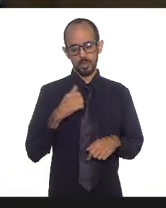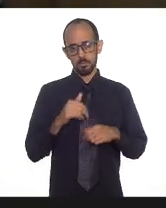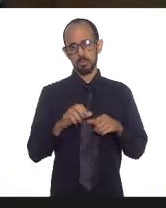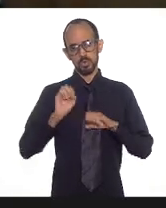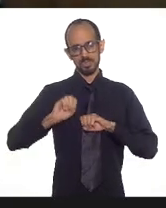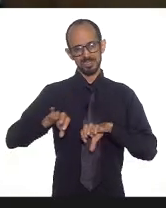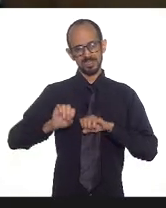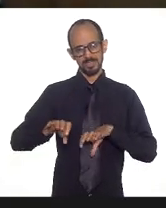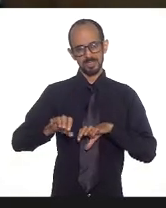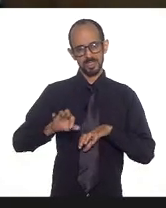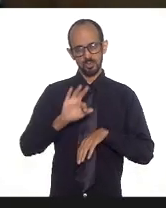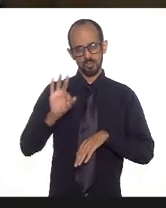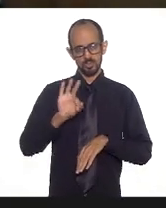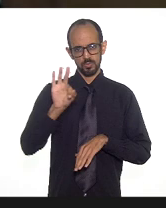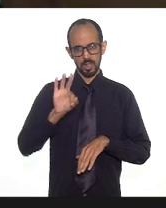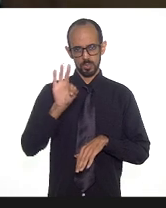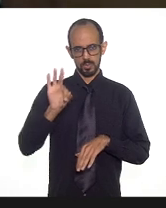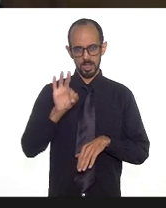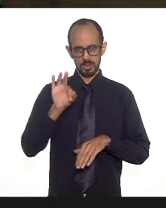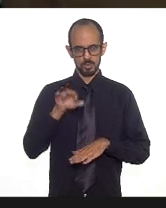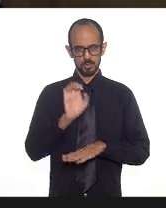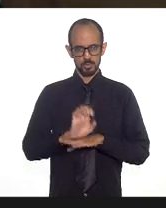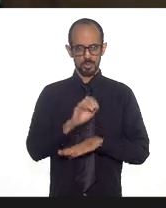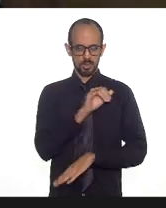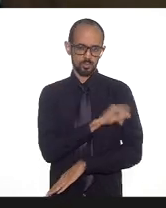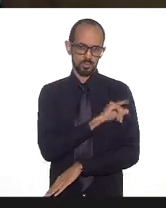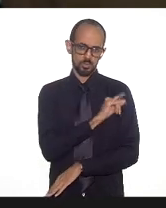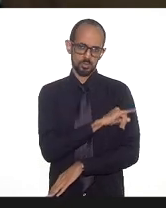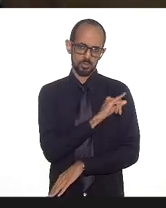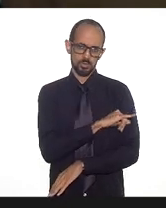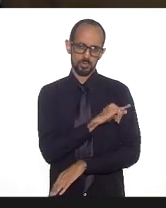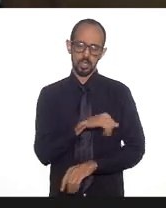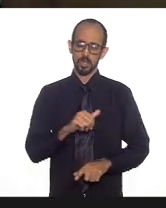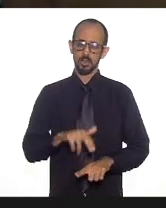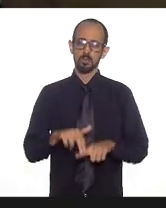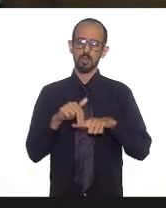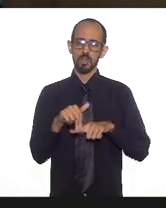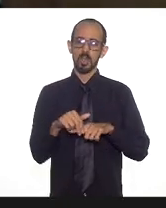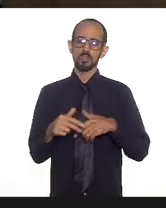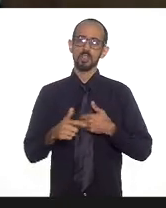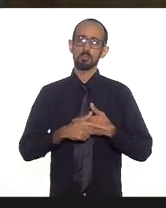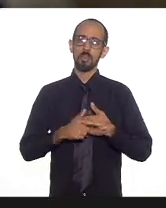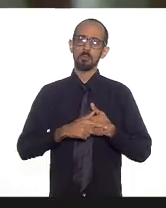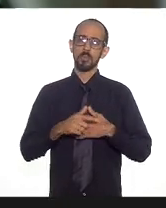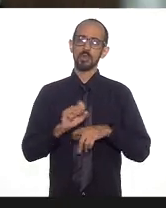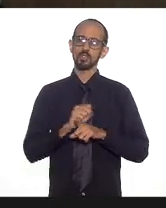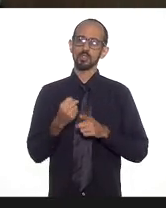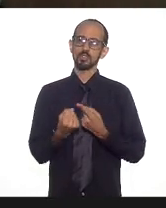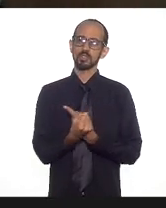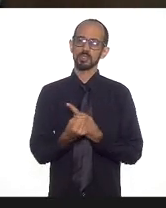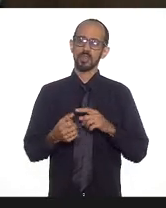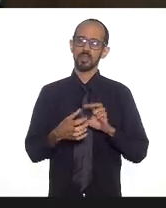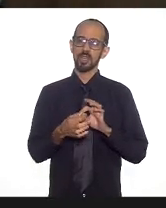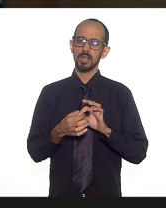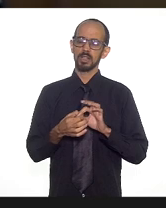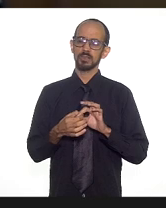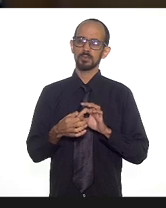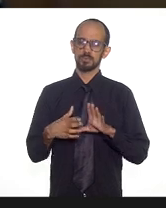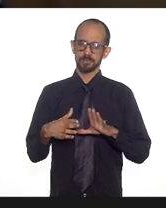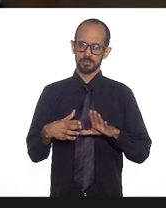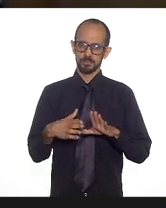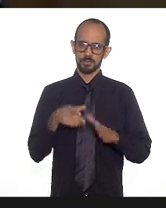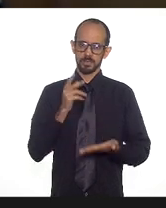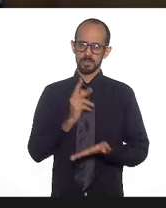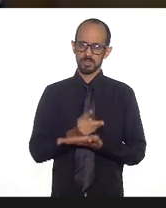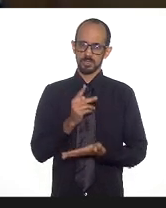no Estado do Rio de Janeiro, né, por causa do seu papel social, a democratização, que sempre esteve